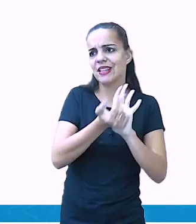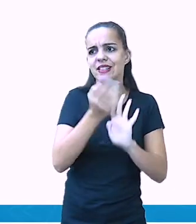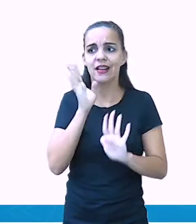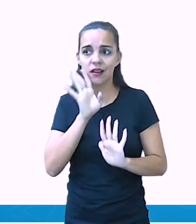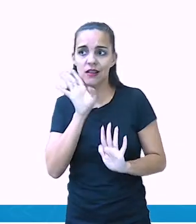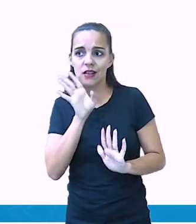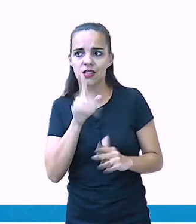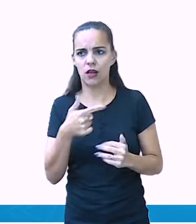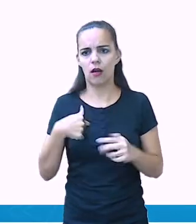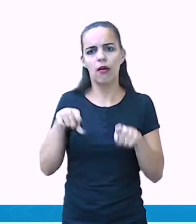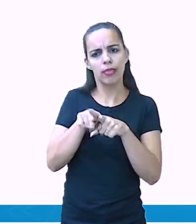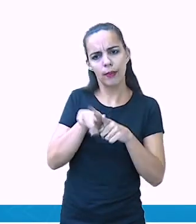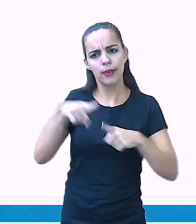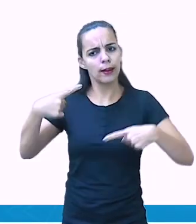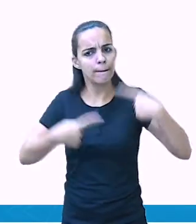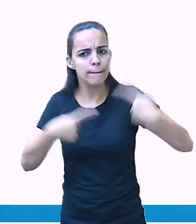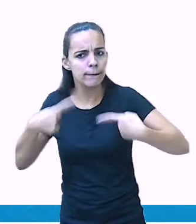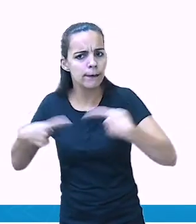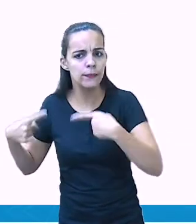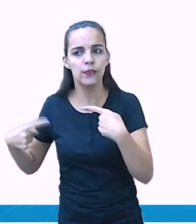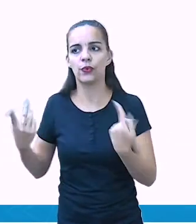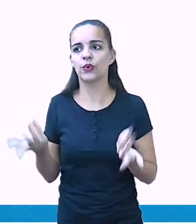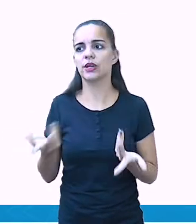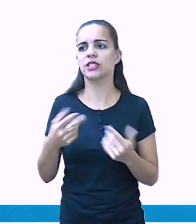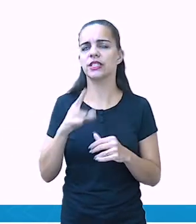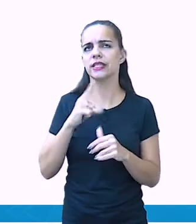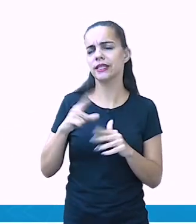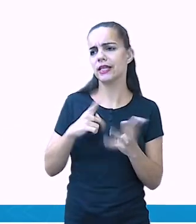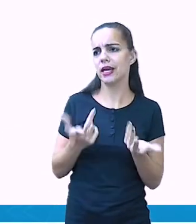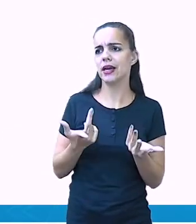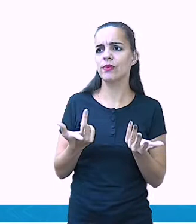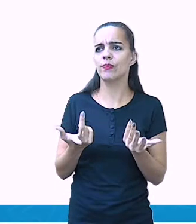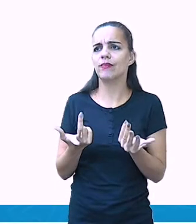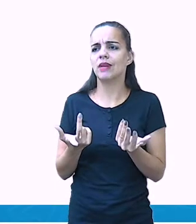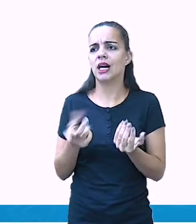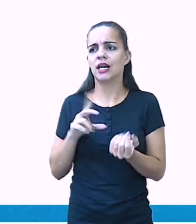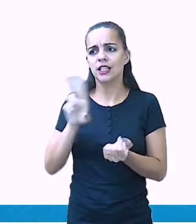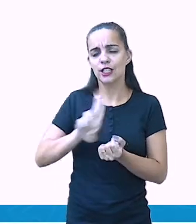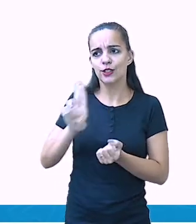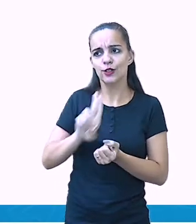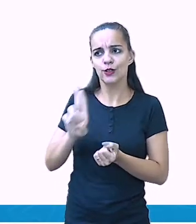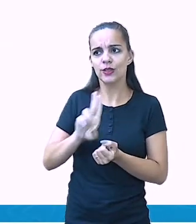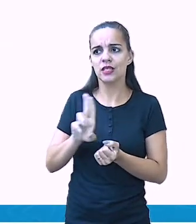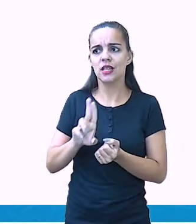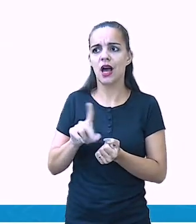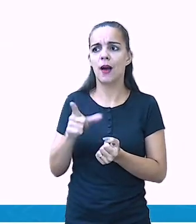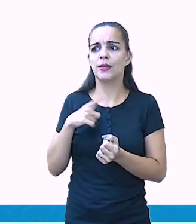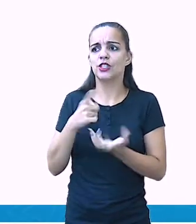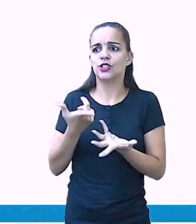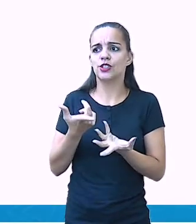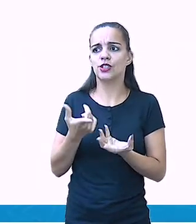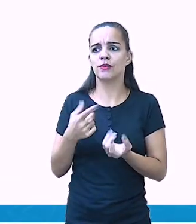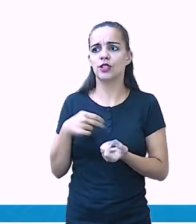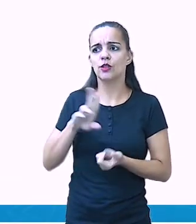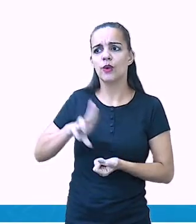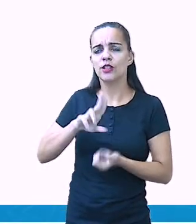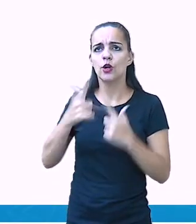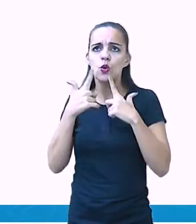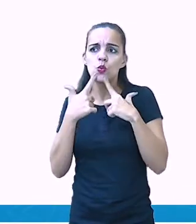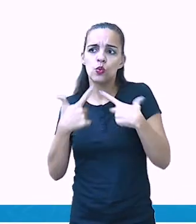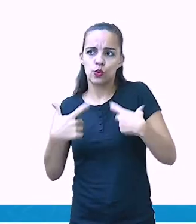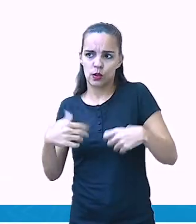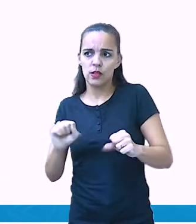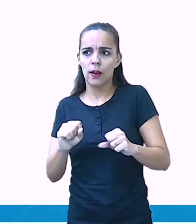questões de política. Então, era uma forma ali de usar aquele tipo de